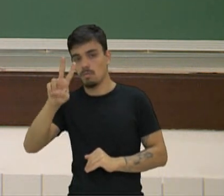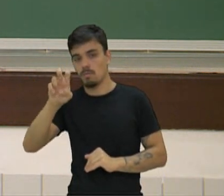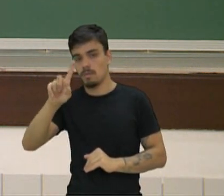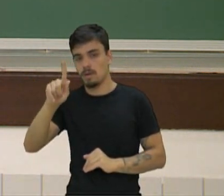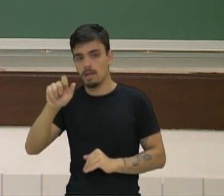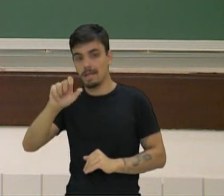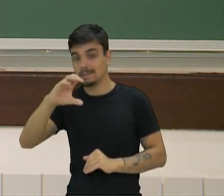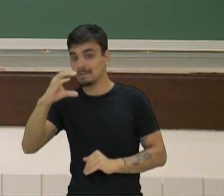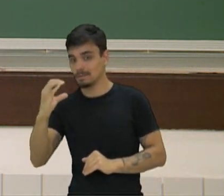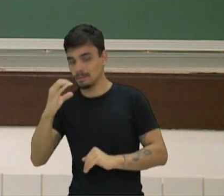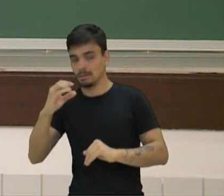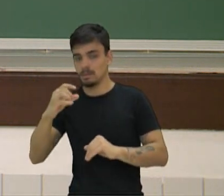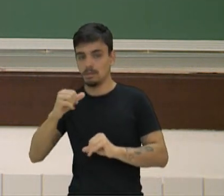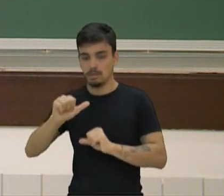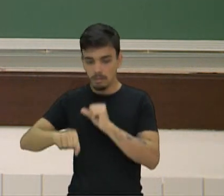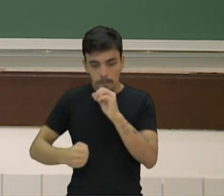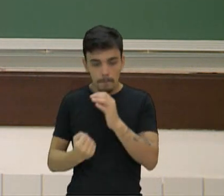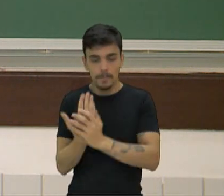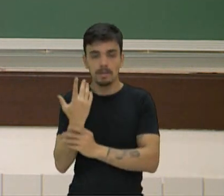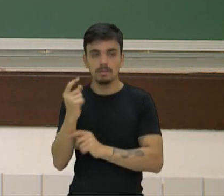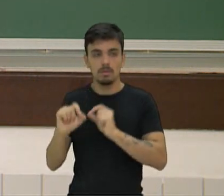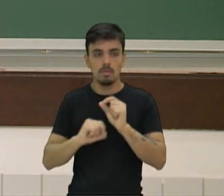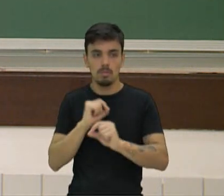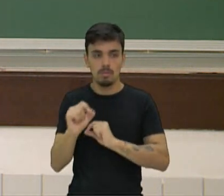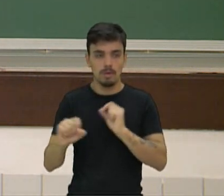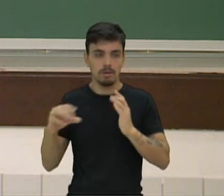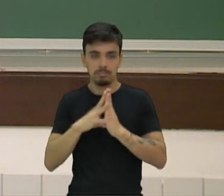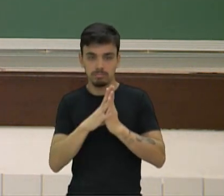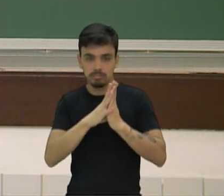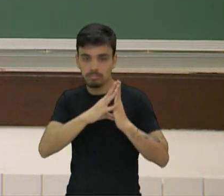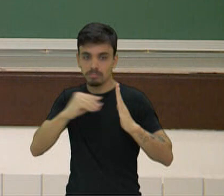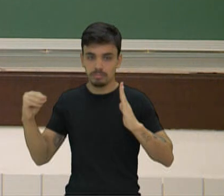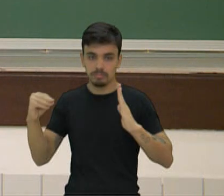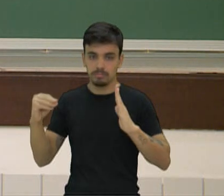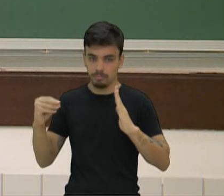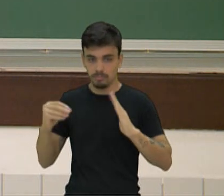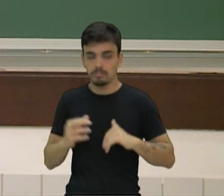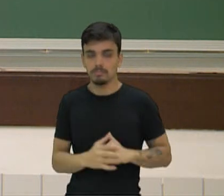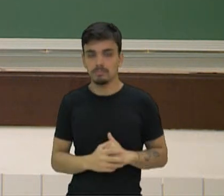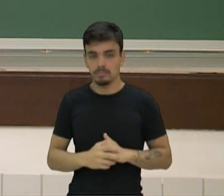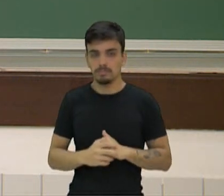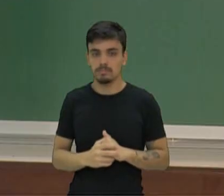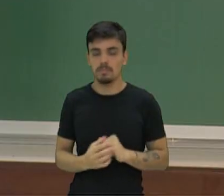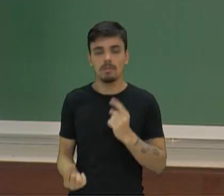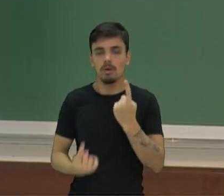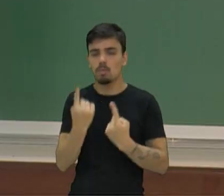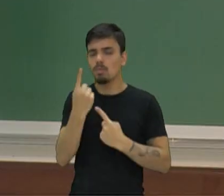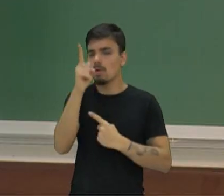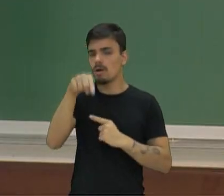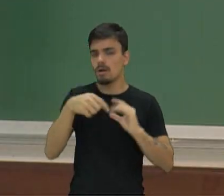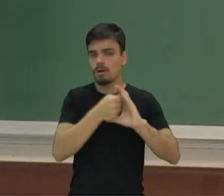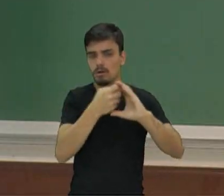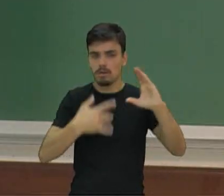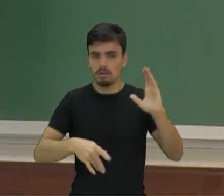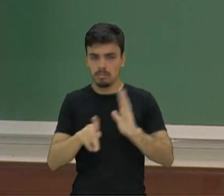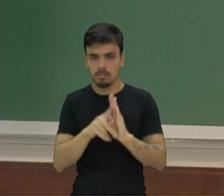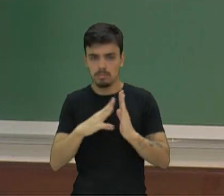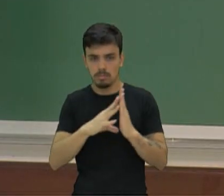C, que vai gerar um indivíduo clone, um indivíduo clonado. Quais são as características do